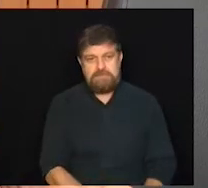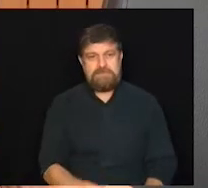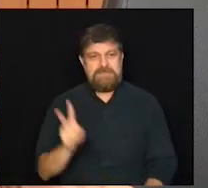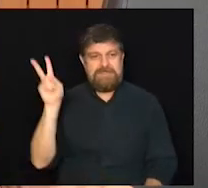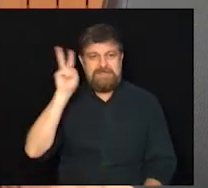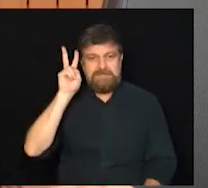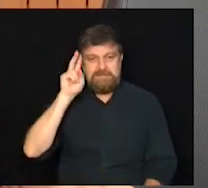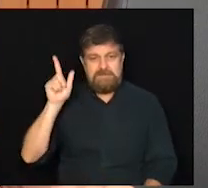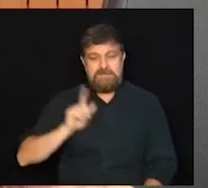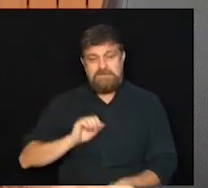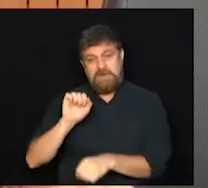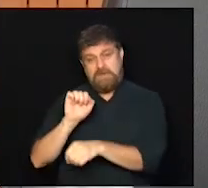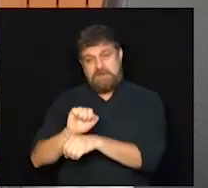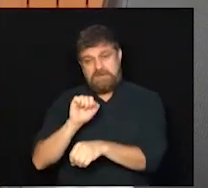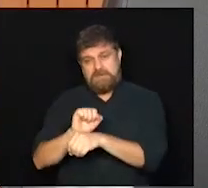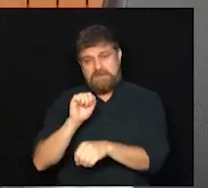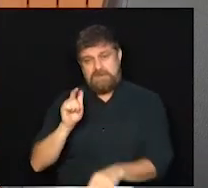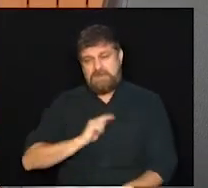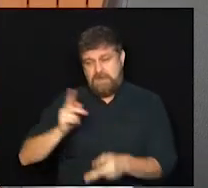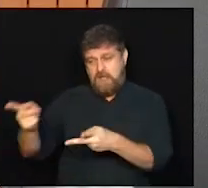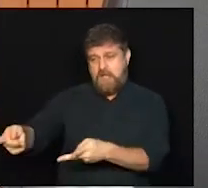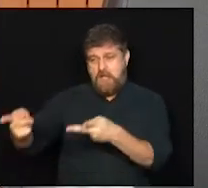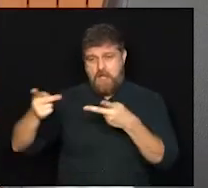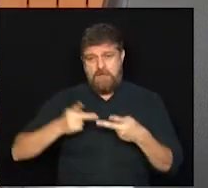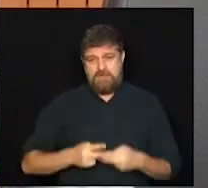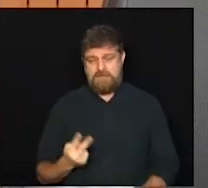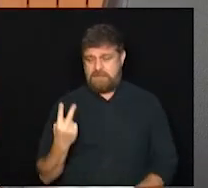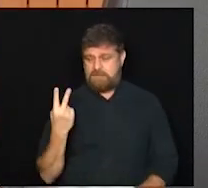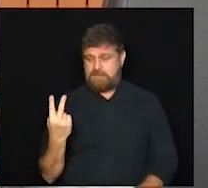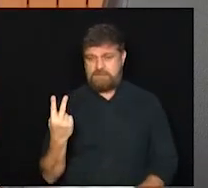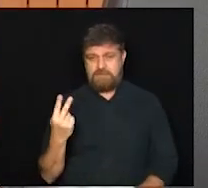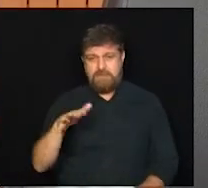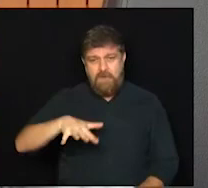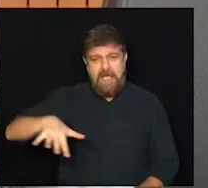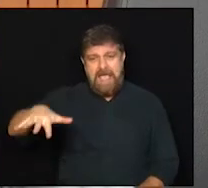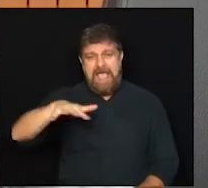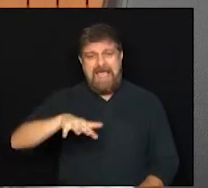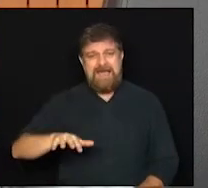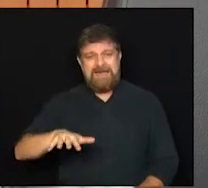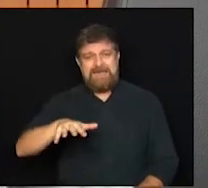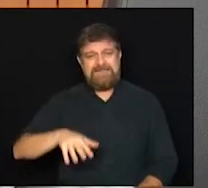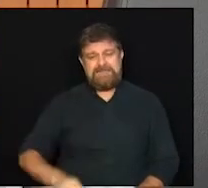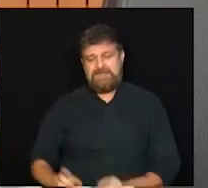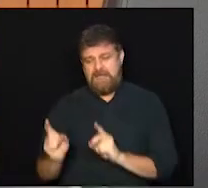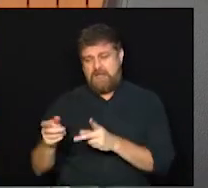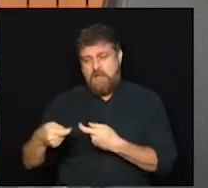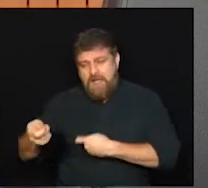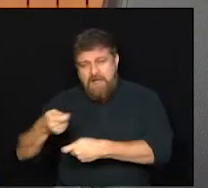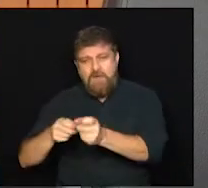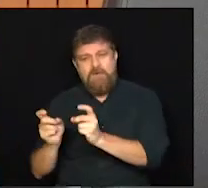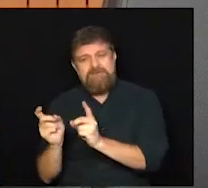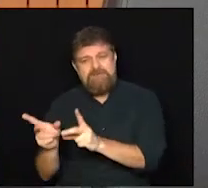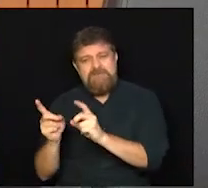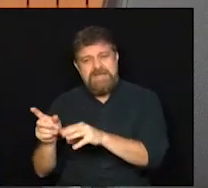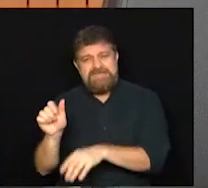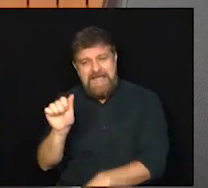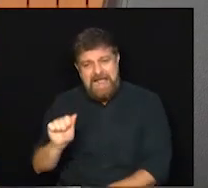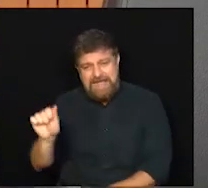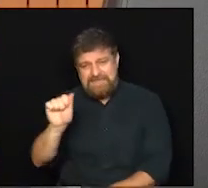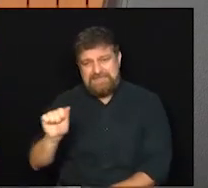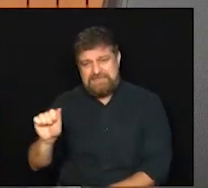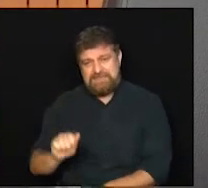nós estamos aguardando, já fizemos o convite para 2 segmentos da área de comércio, serviços, ou Associação